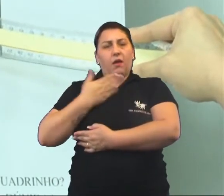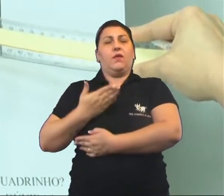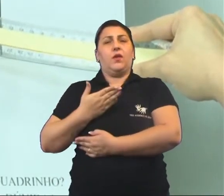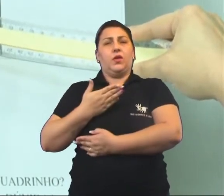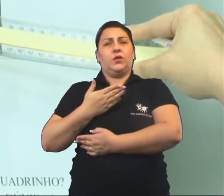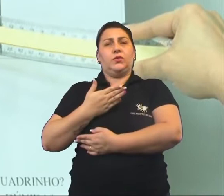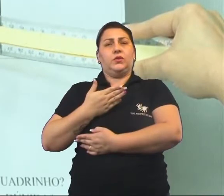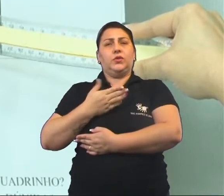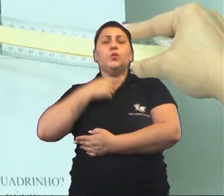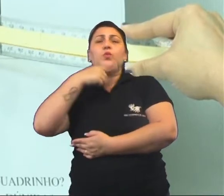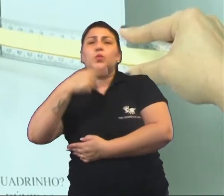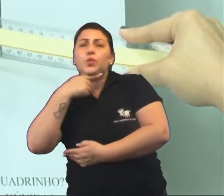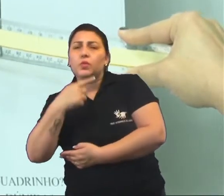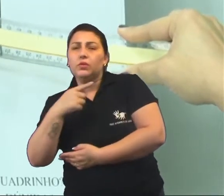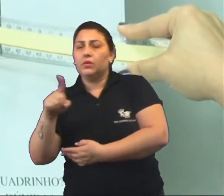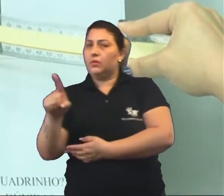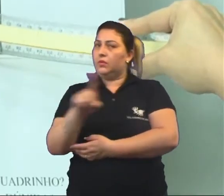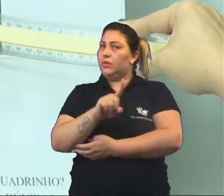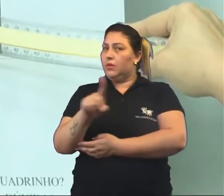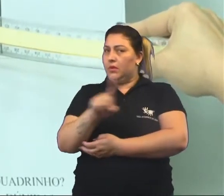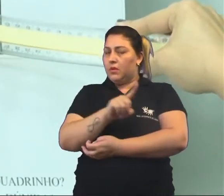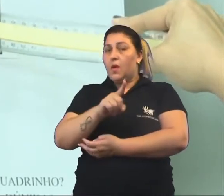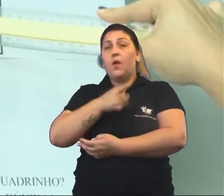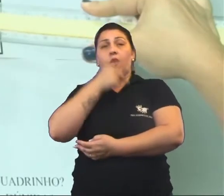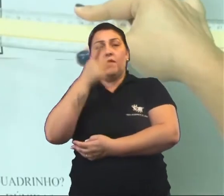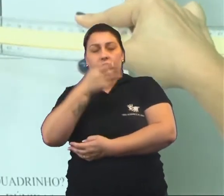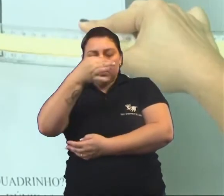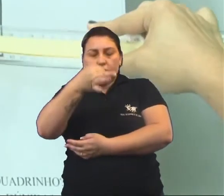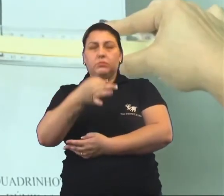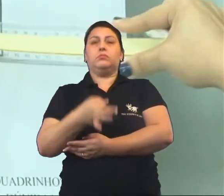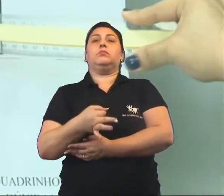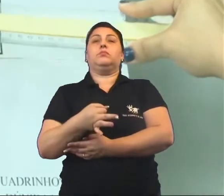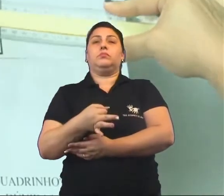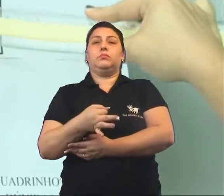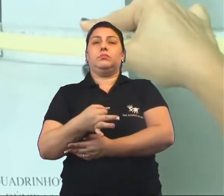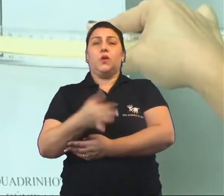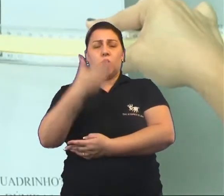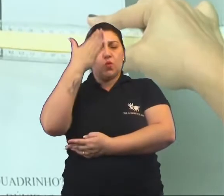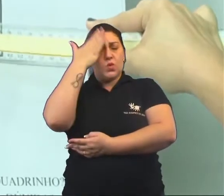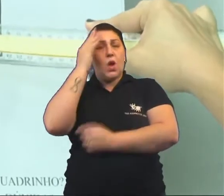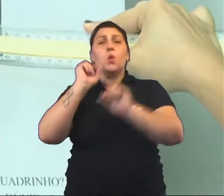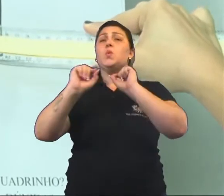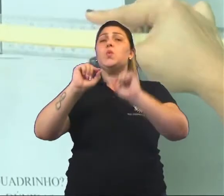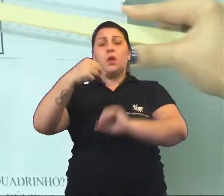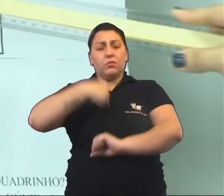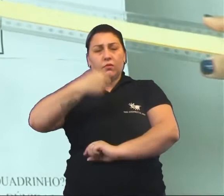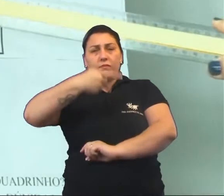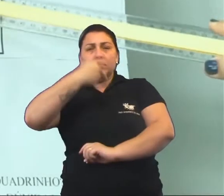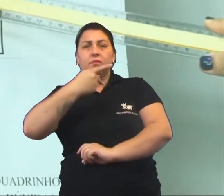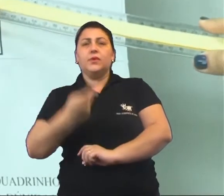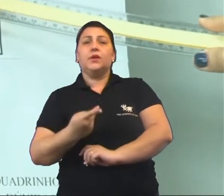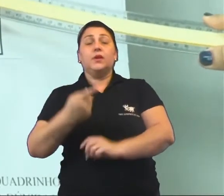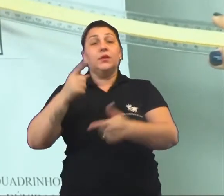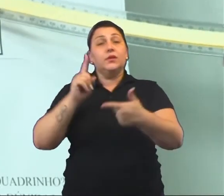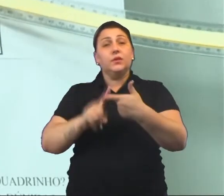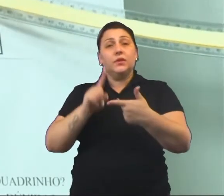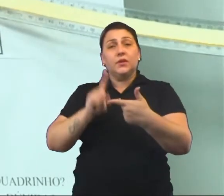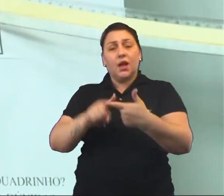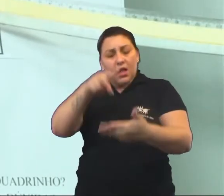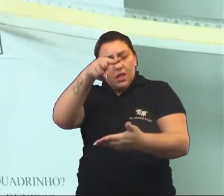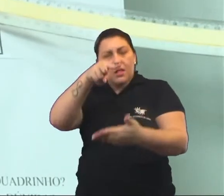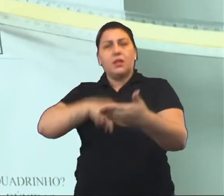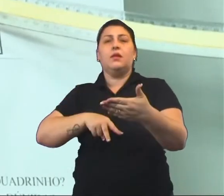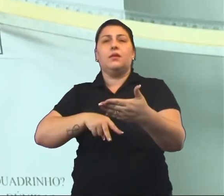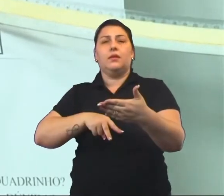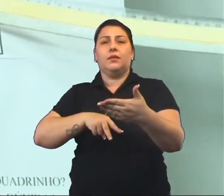de dúvida? Não, né, turma? Aqui é uma fala de afirmação. E essa segunda fala, e